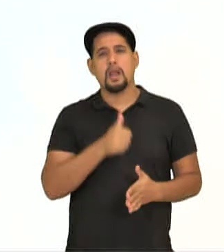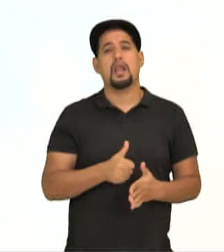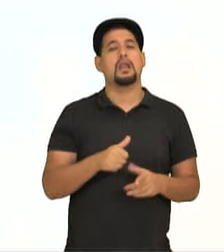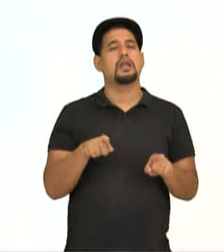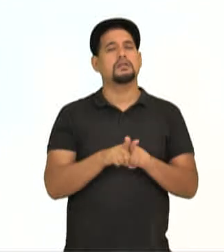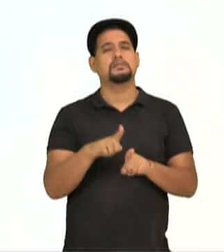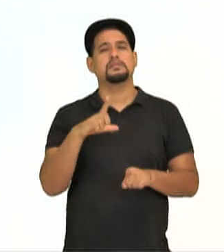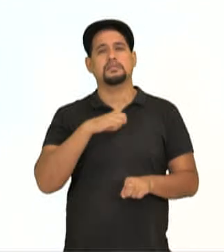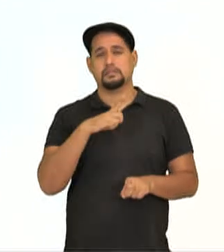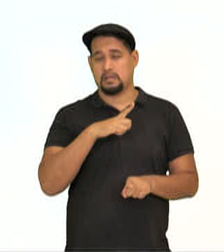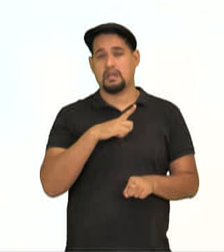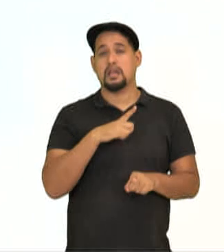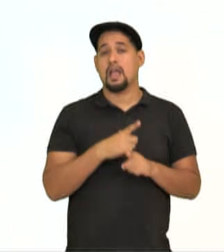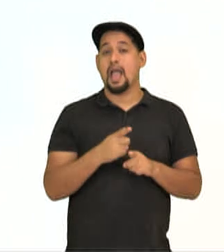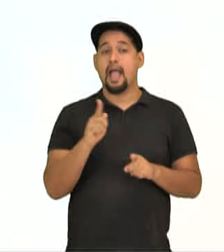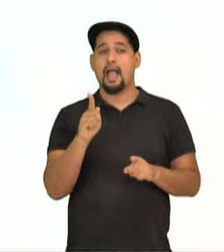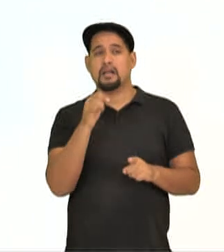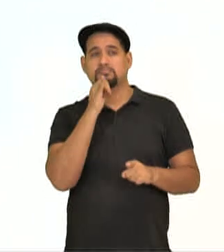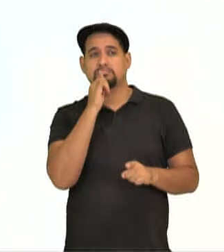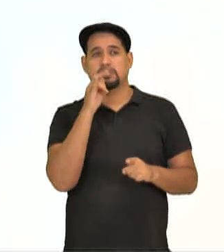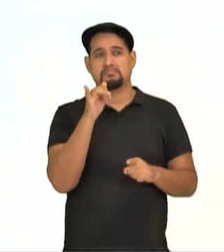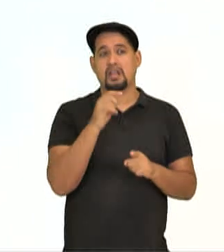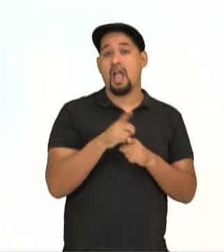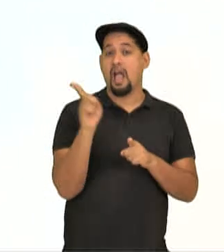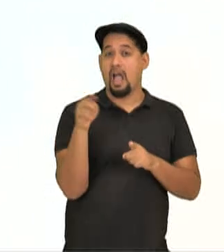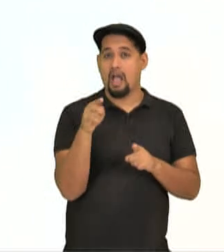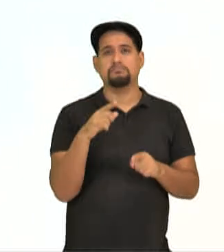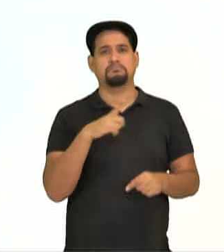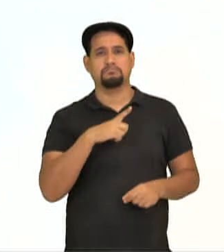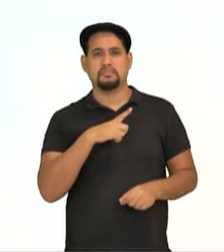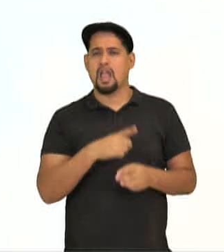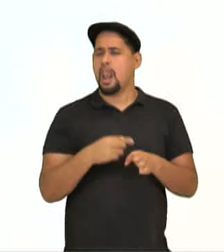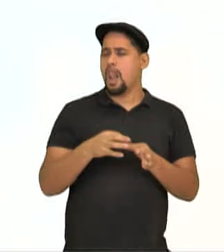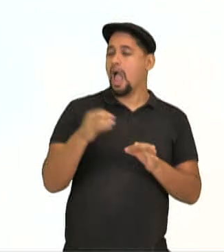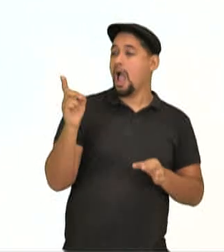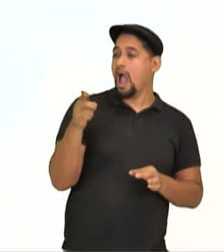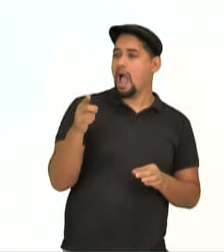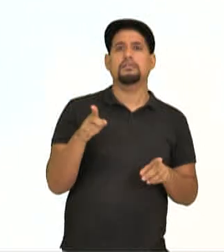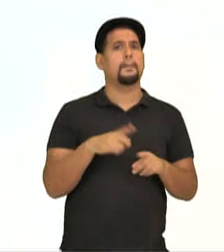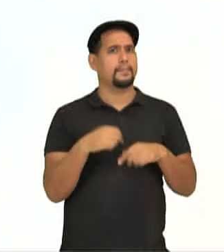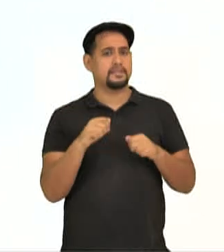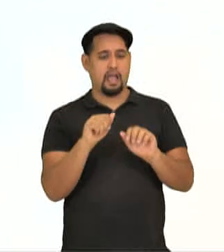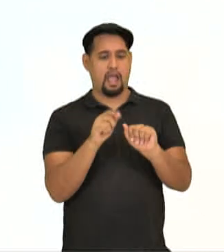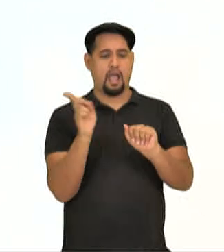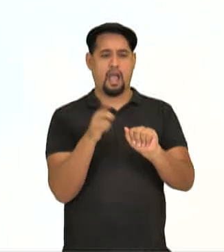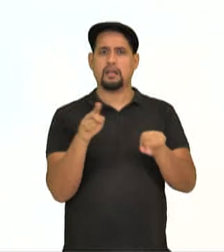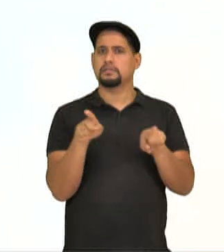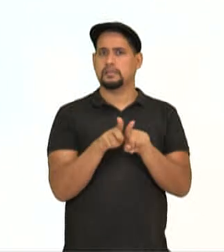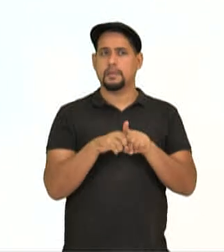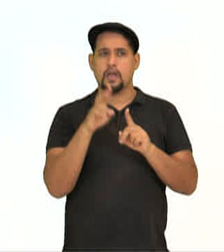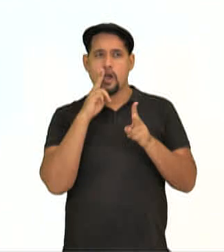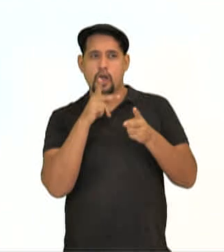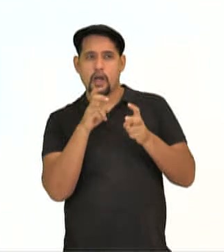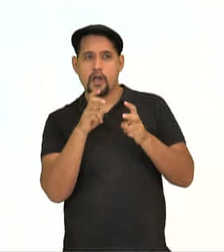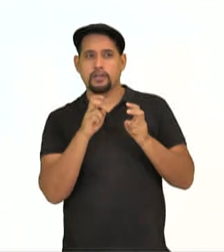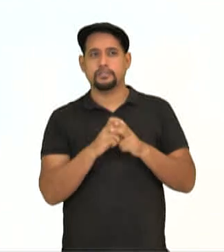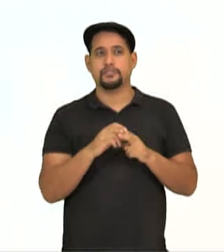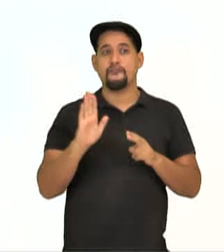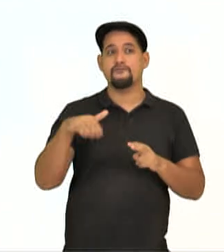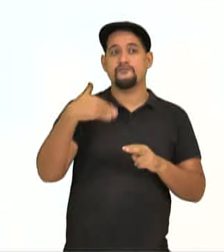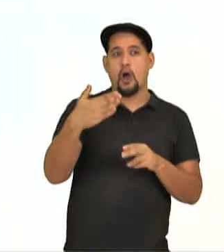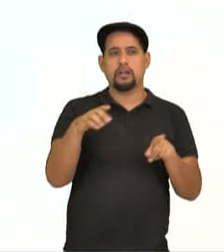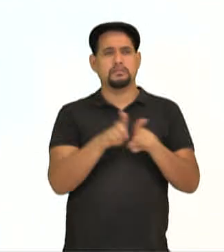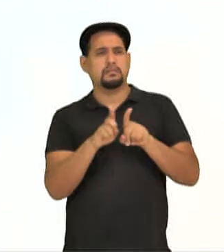crase NSTA, tá? À direita, à esquerda, à distância. Ao lado, ó, vejam, de